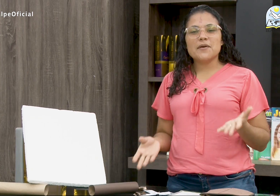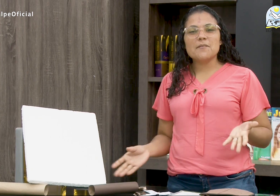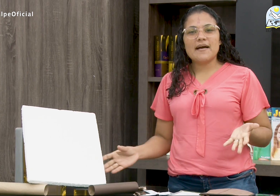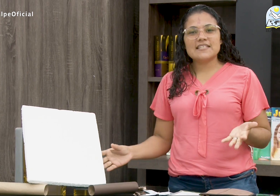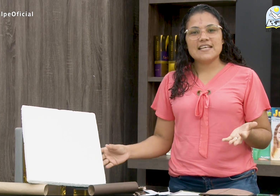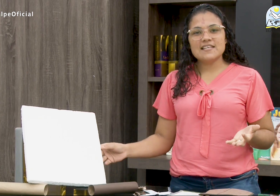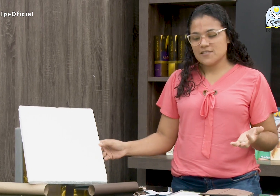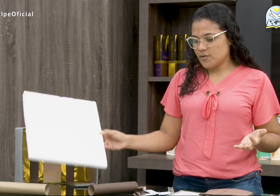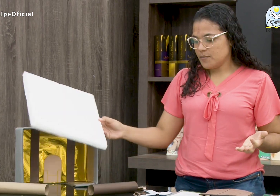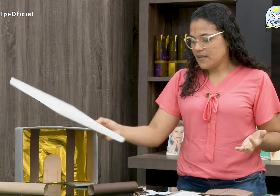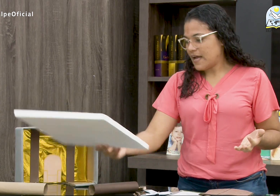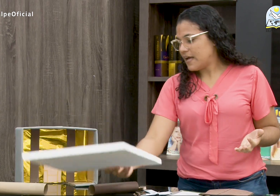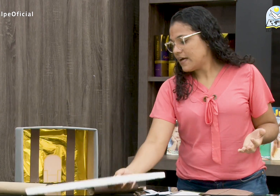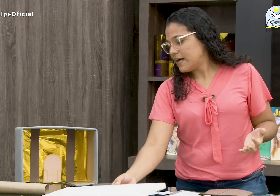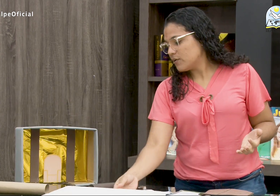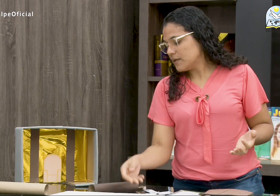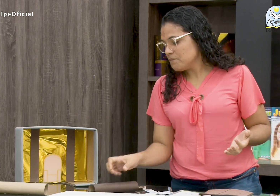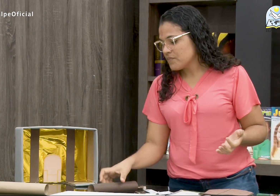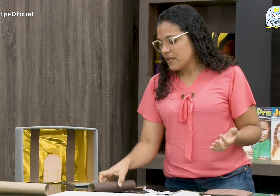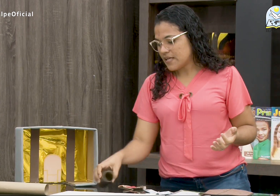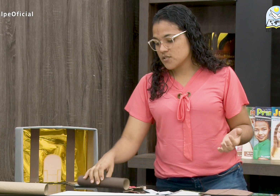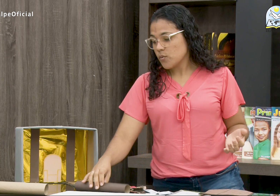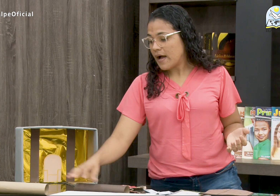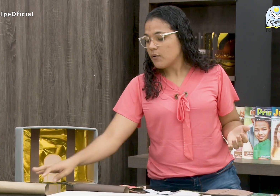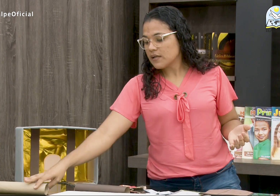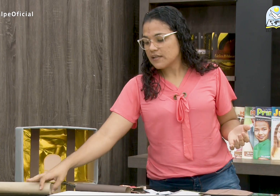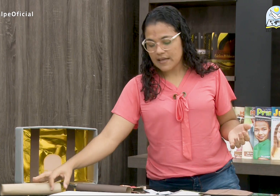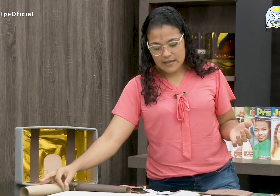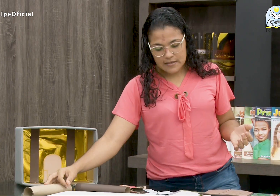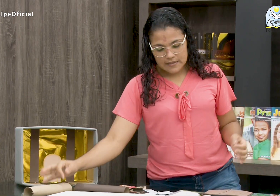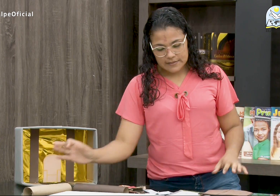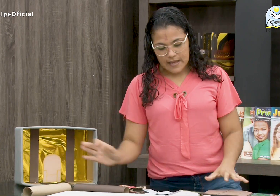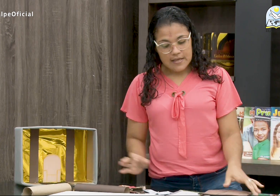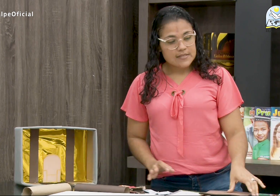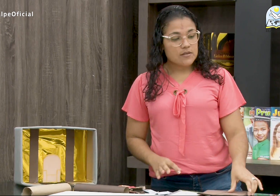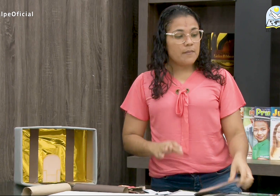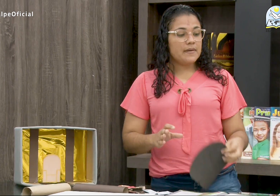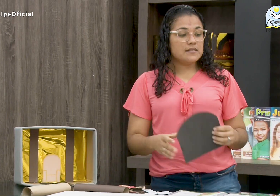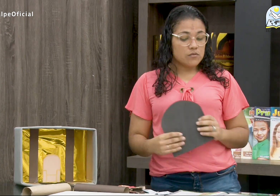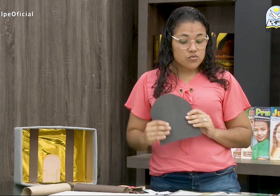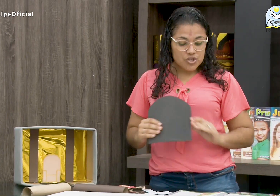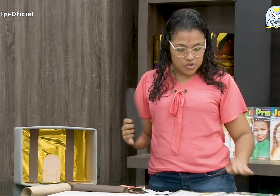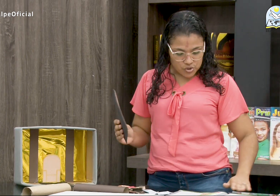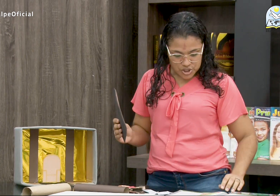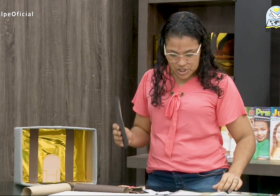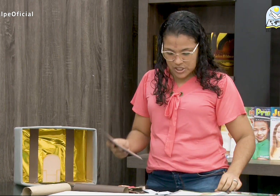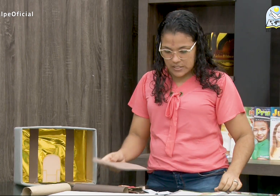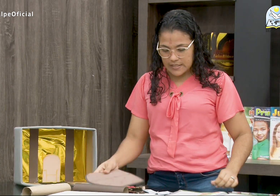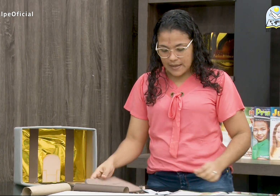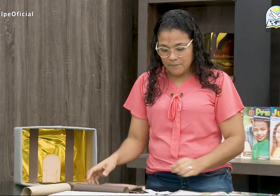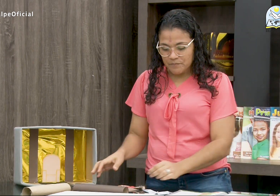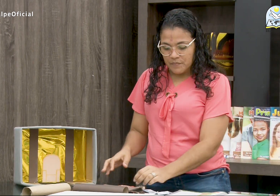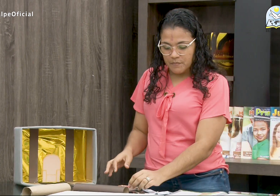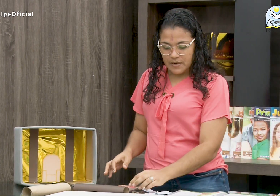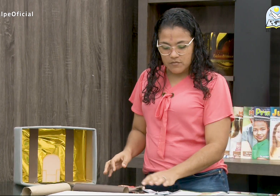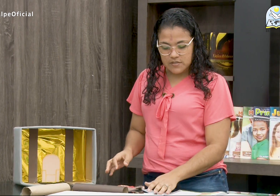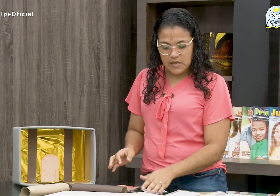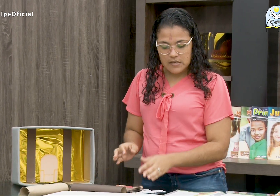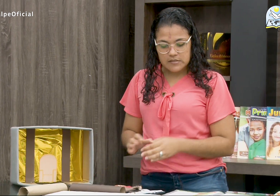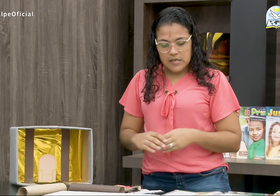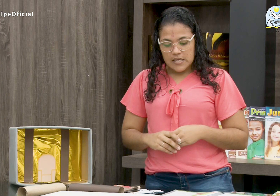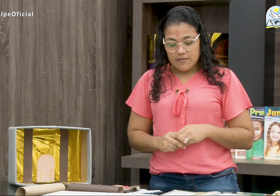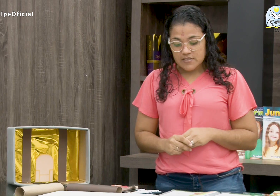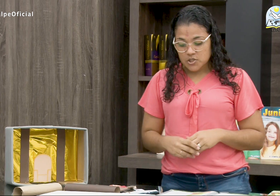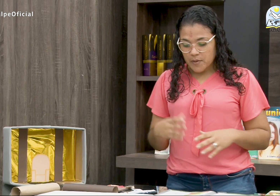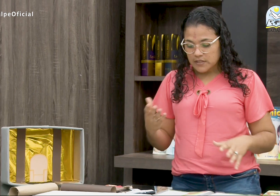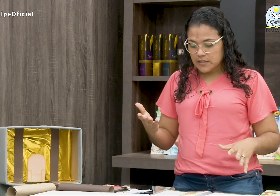movimentar um pouquinho mais, né? Sobre a aula, a sua aula lá, tá? São sugestões que a gente dá para